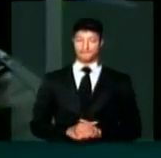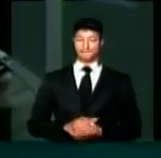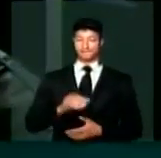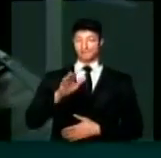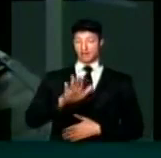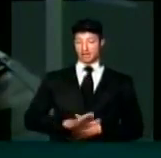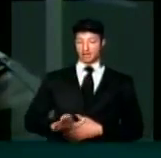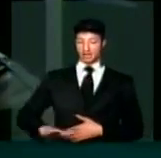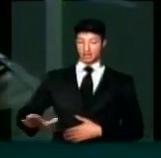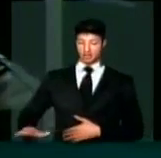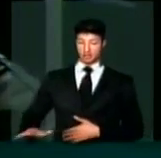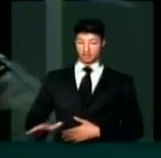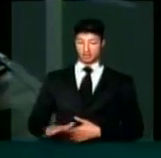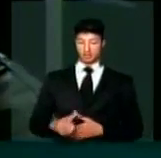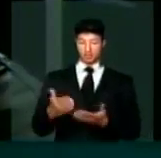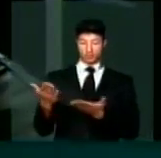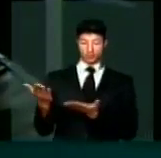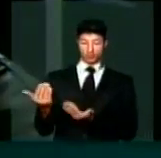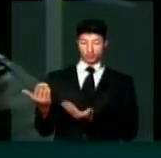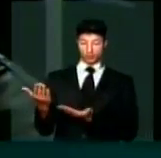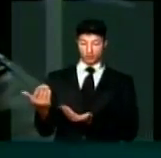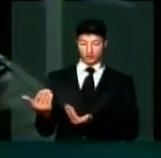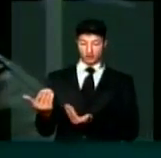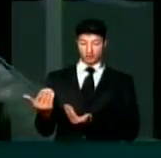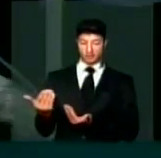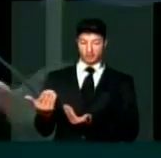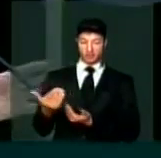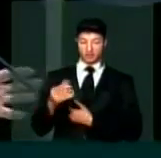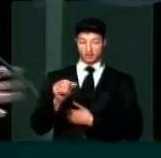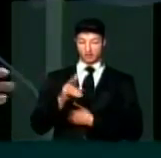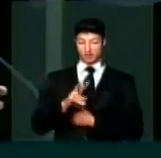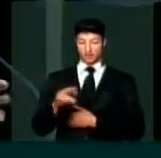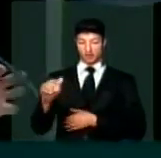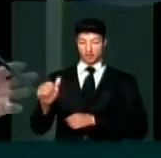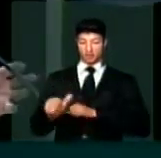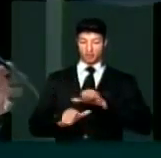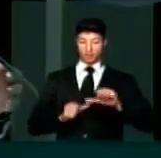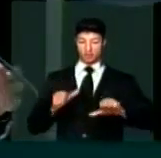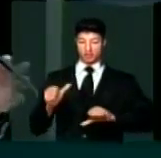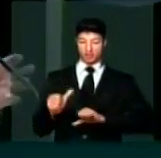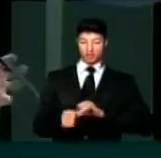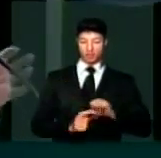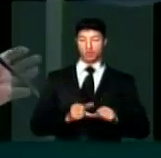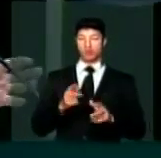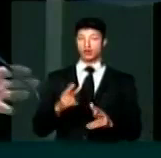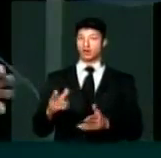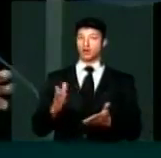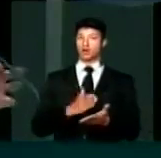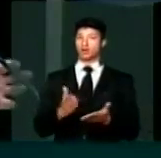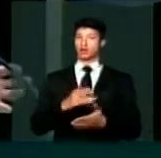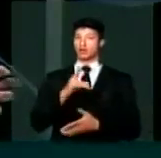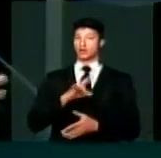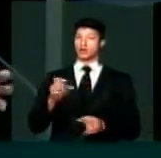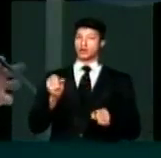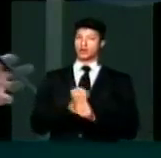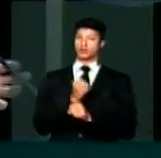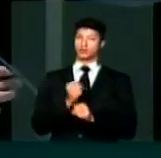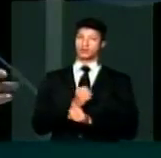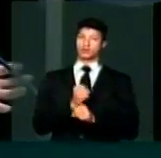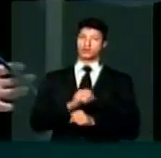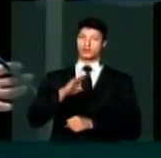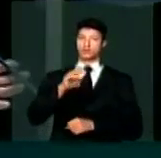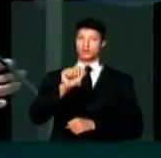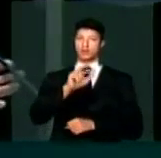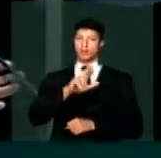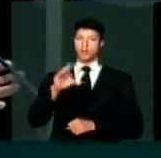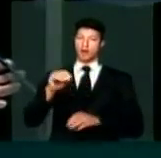a criança, o jovem, que vai moldando como alguém que vai construindo de barro